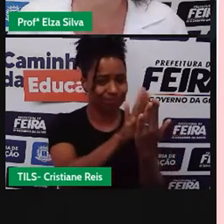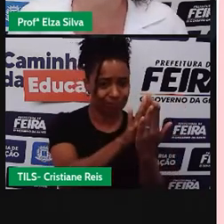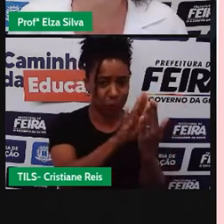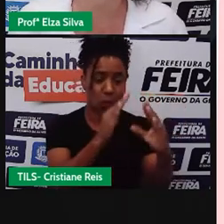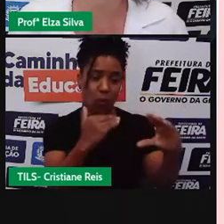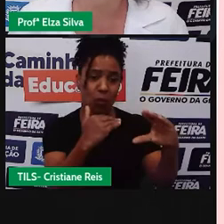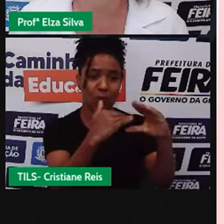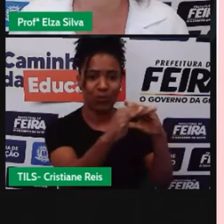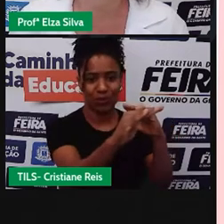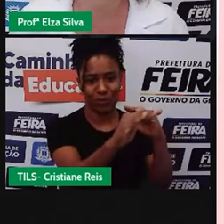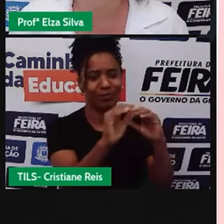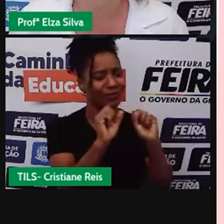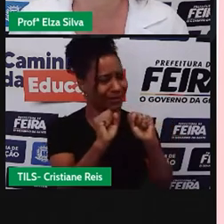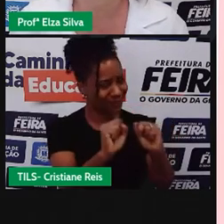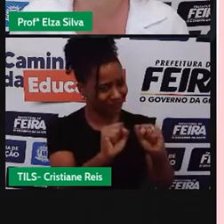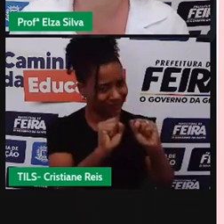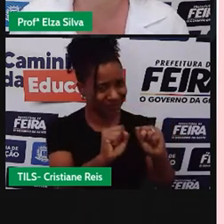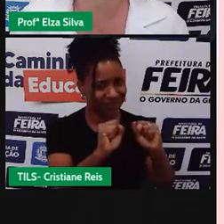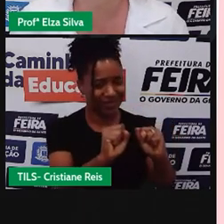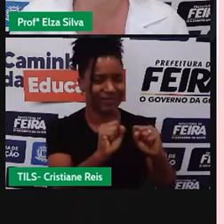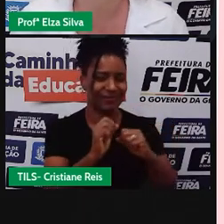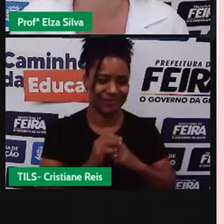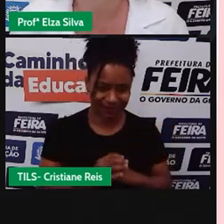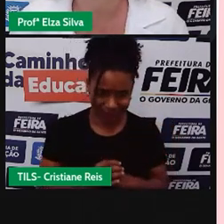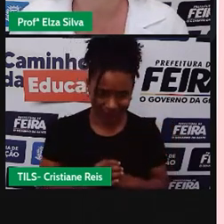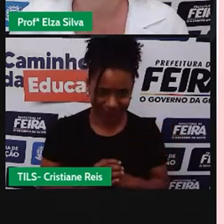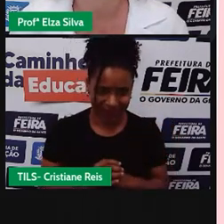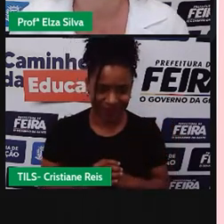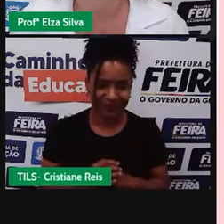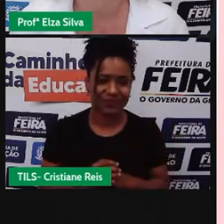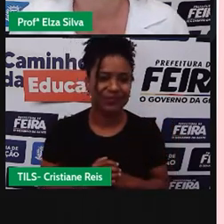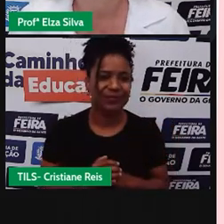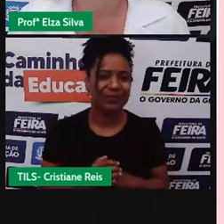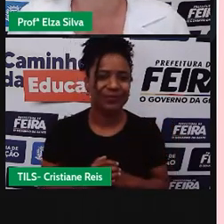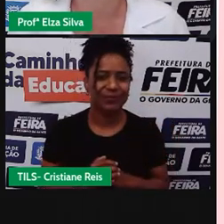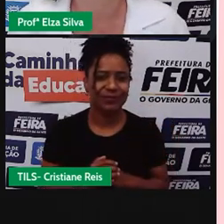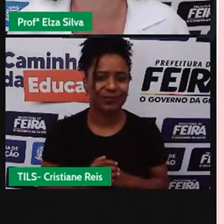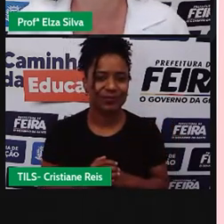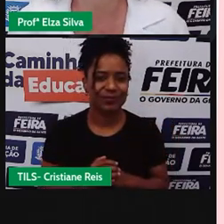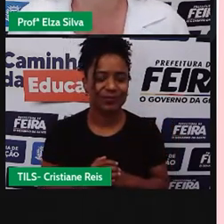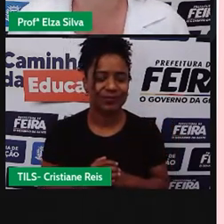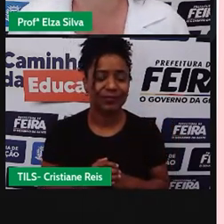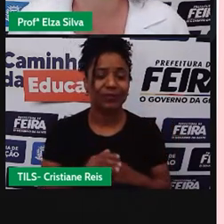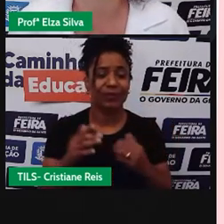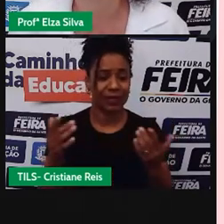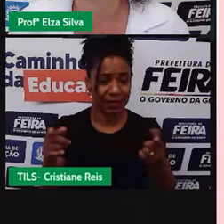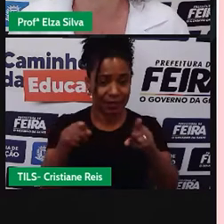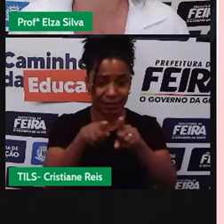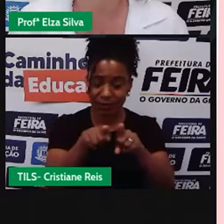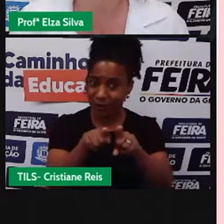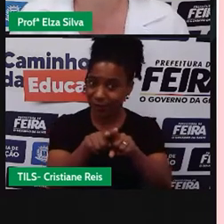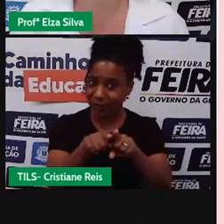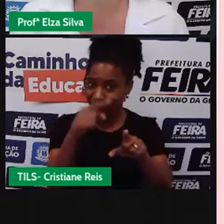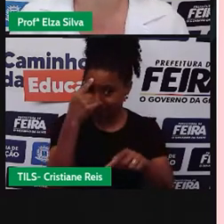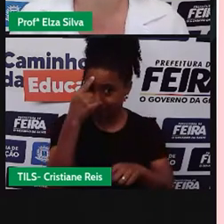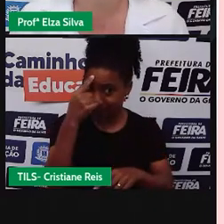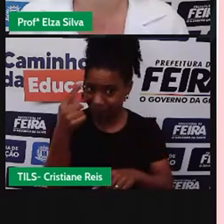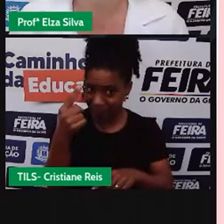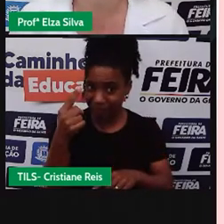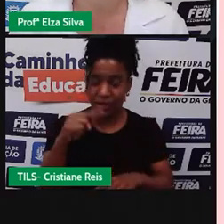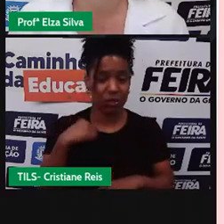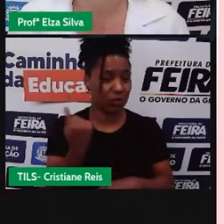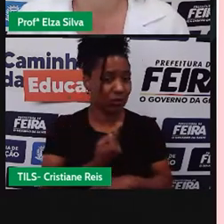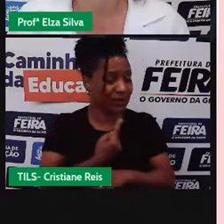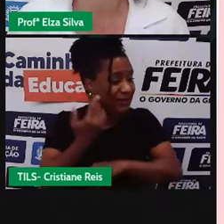sua professora da escola onde você estuda. E vamos exercitar a